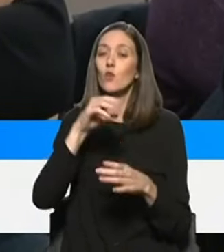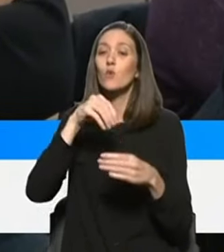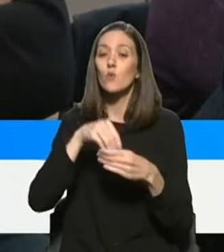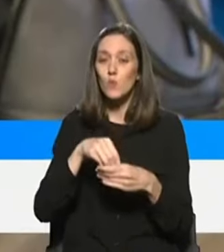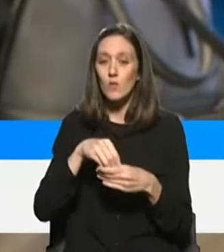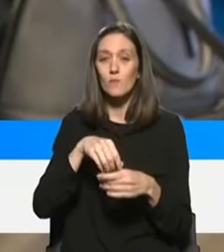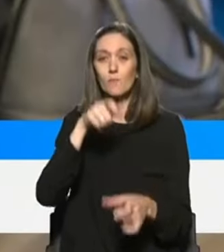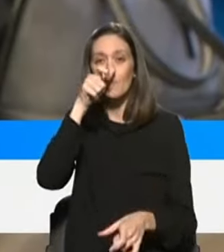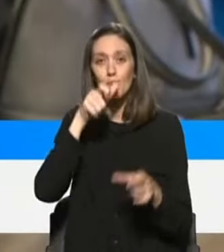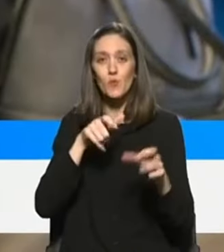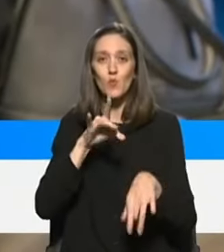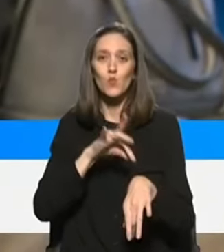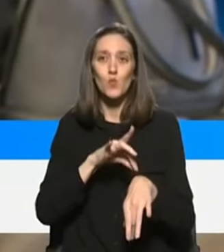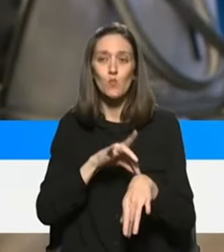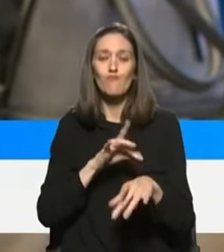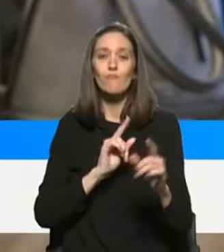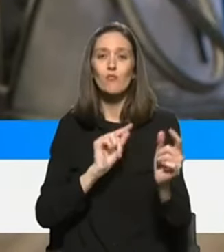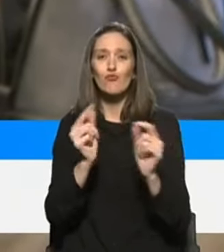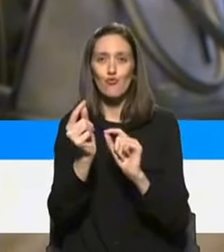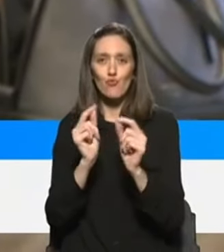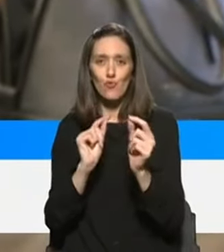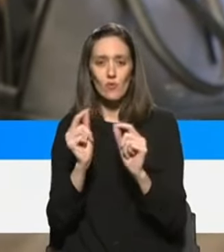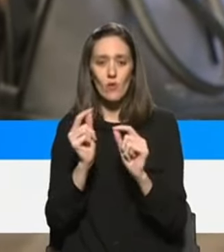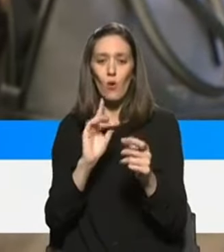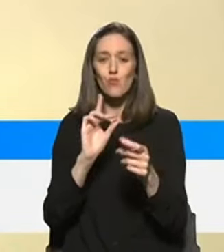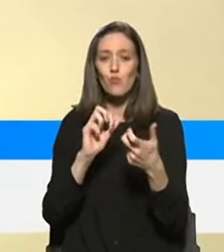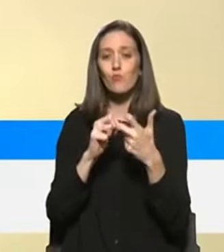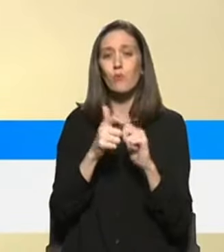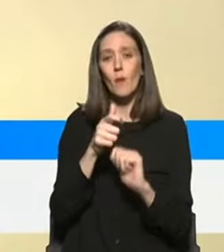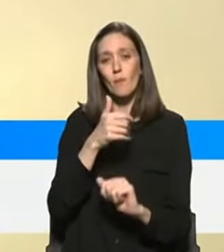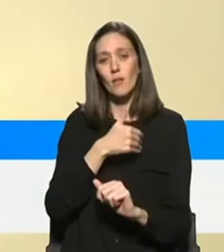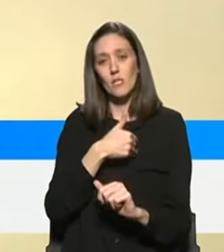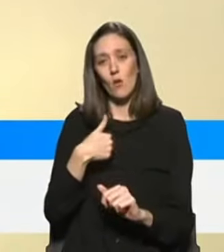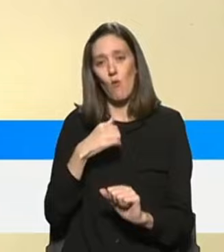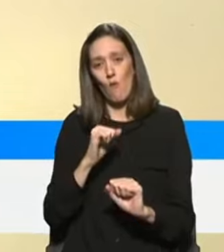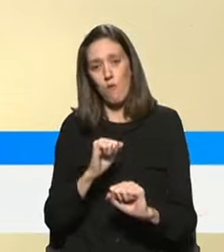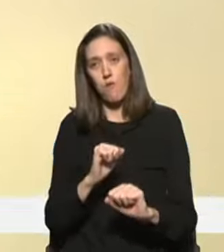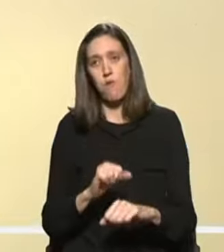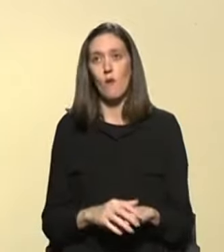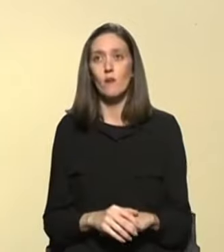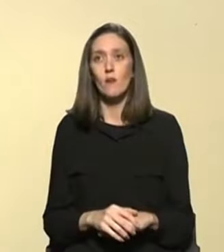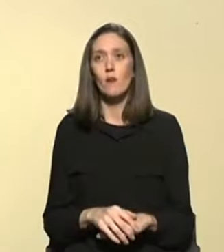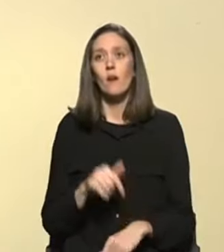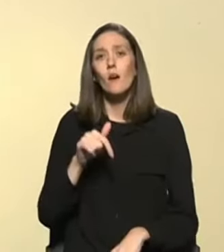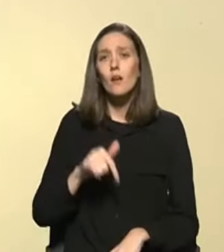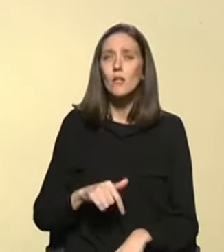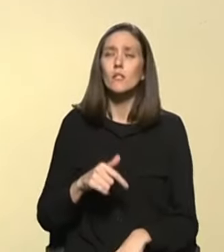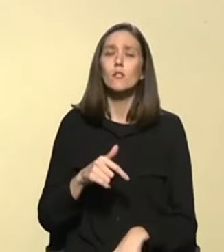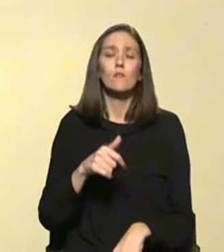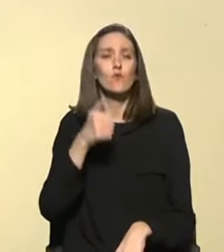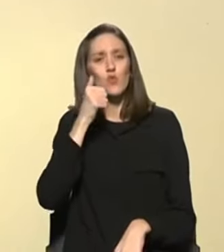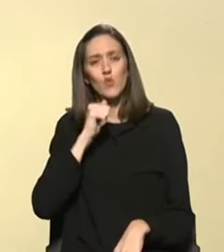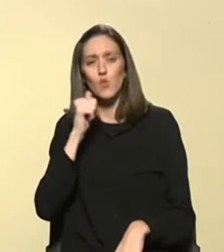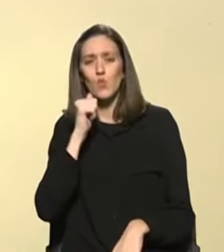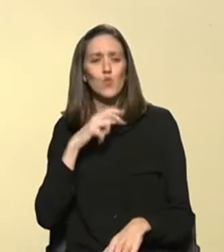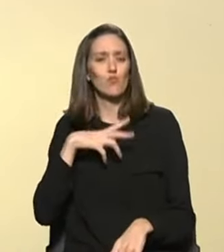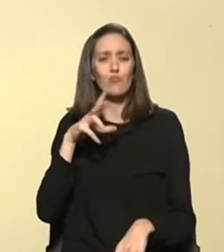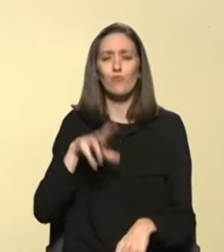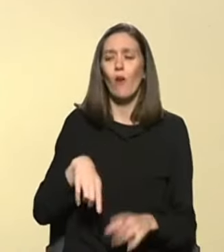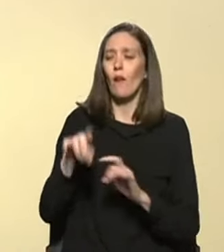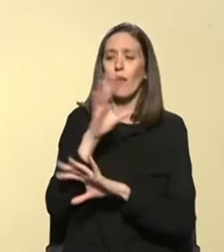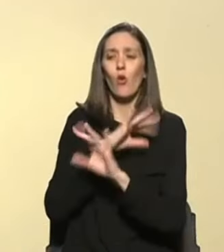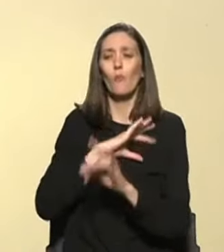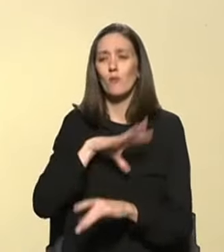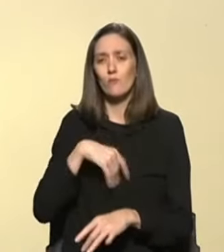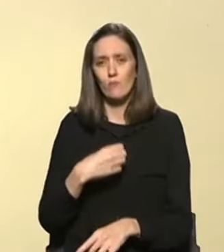próprios doentes na discussão dos seus problemas de saúde. E sente-se muito, e não só nos Açores, como em Portugal, na Europa e eu diria até que no